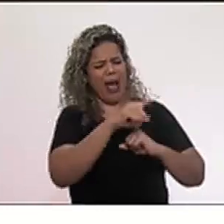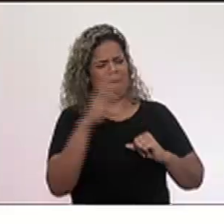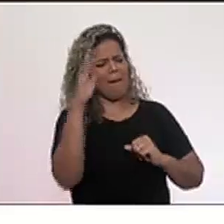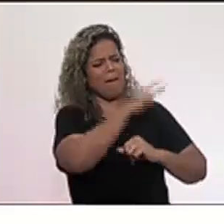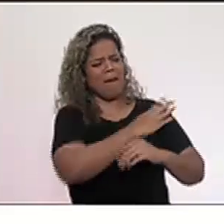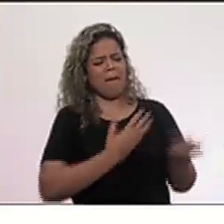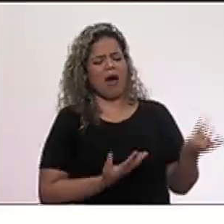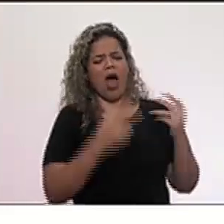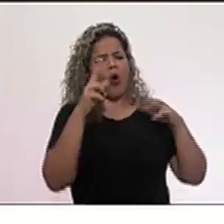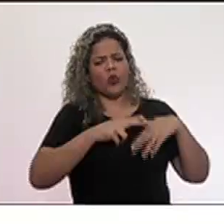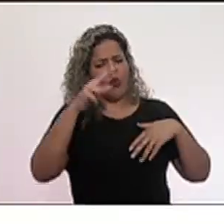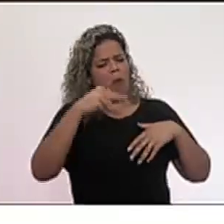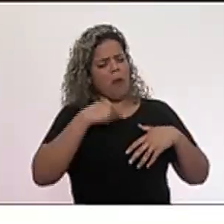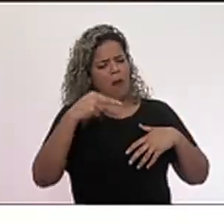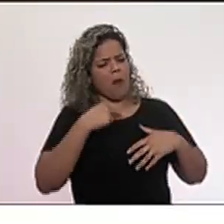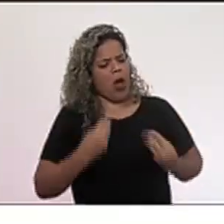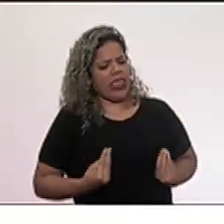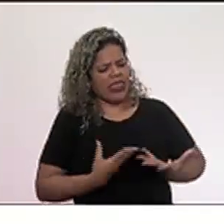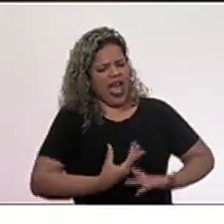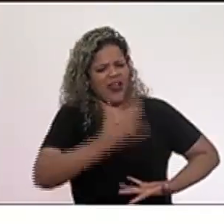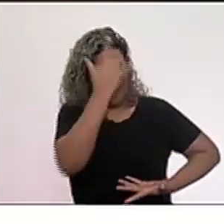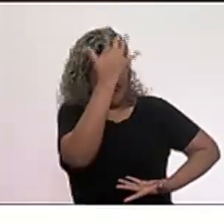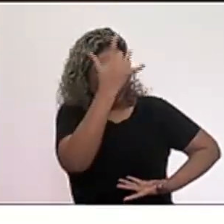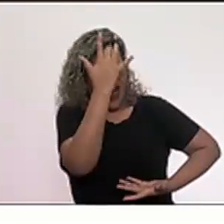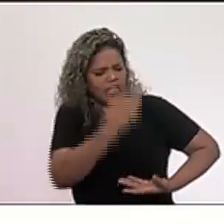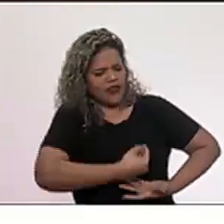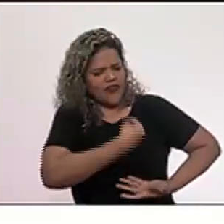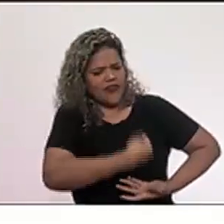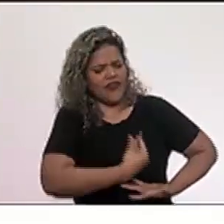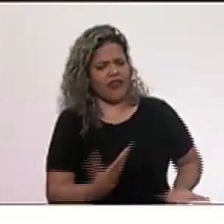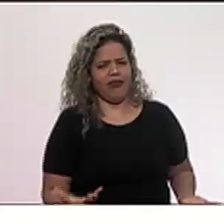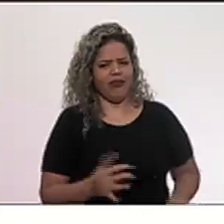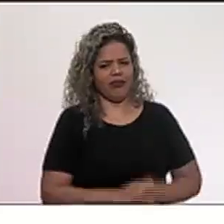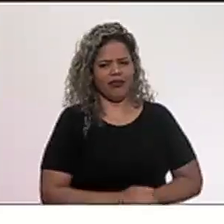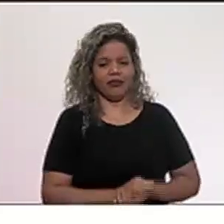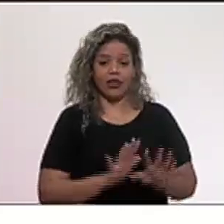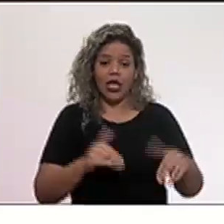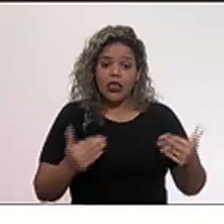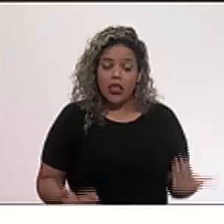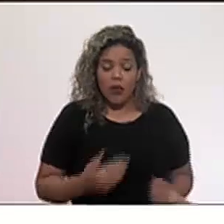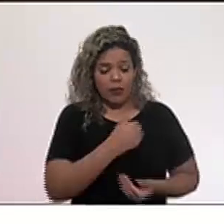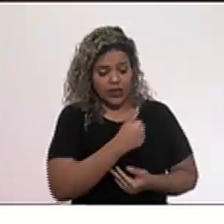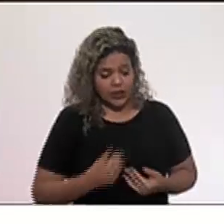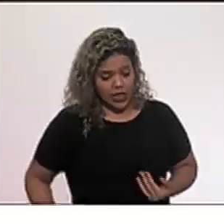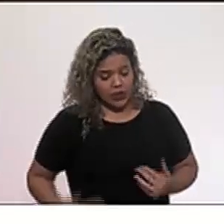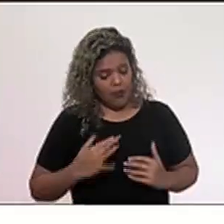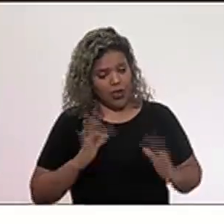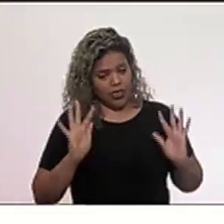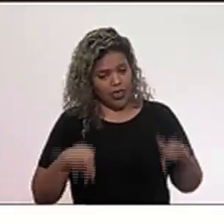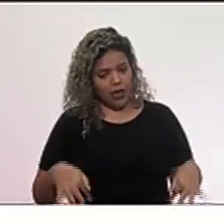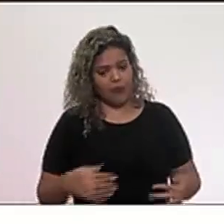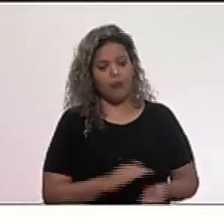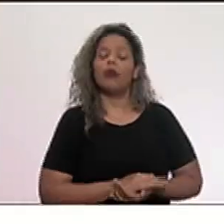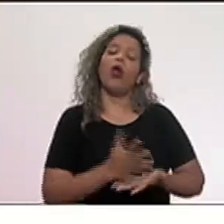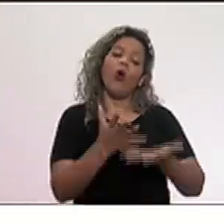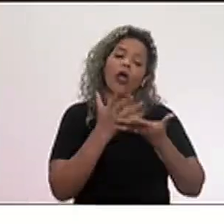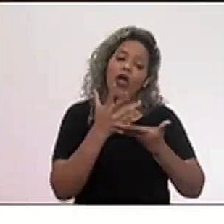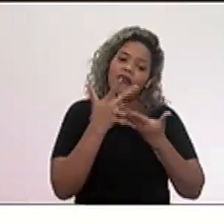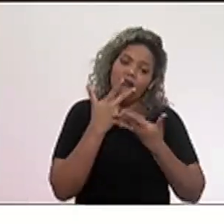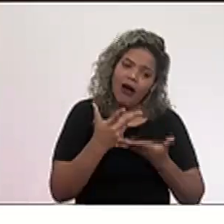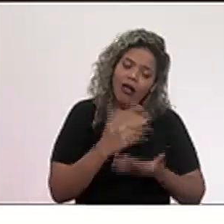mal, não podem ter vida fácil no Rio de Janeiro. Então, senhor presidente, para concluir, quero